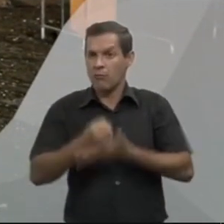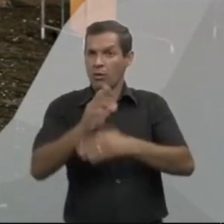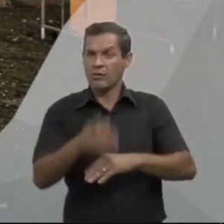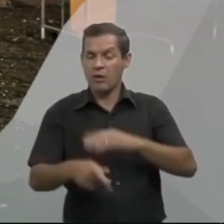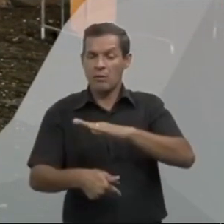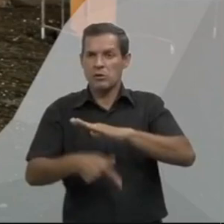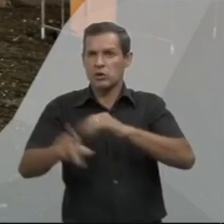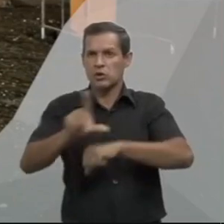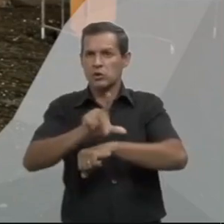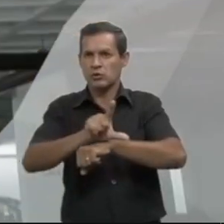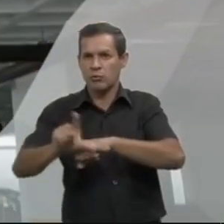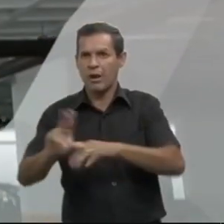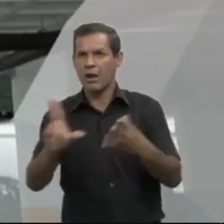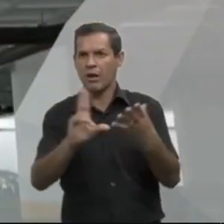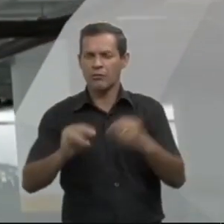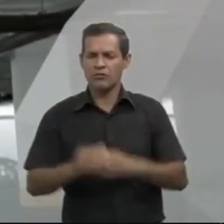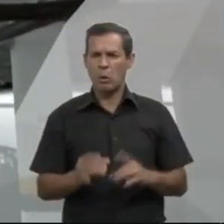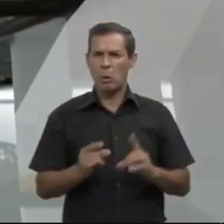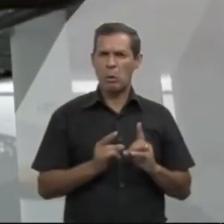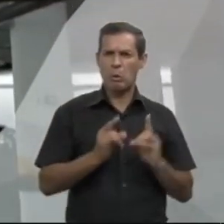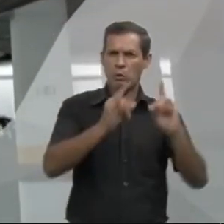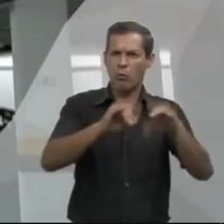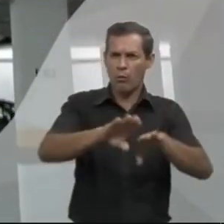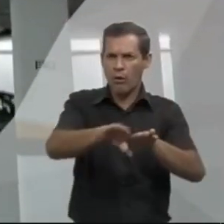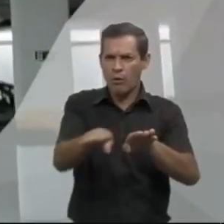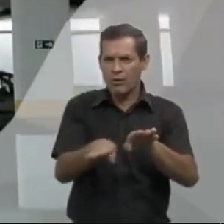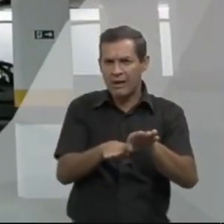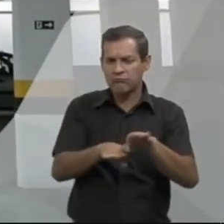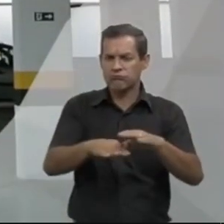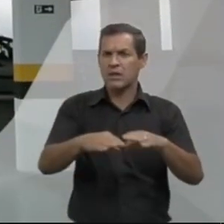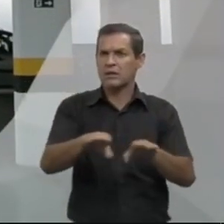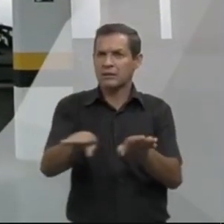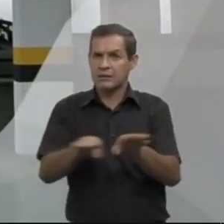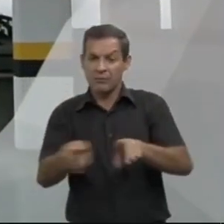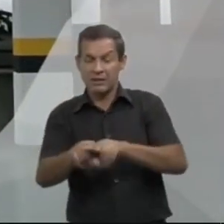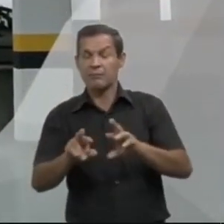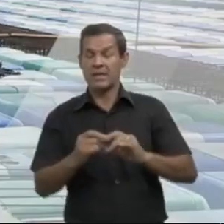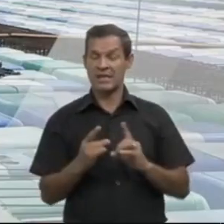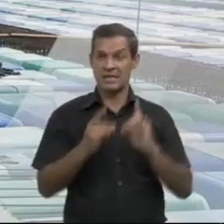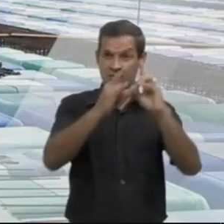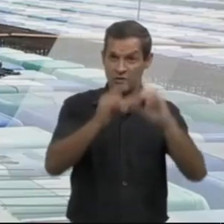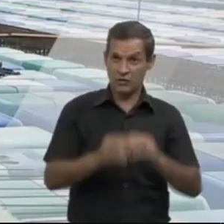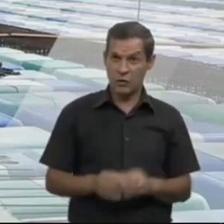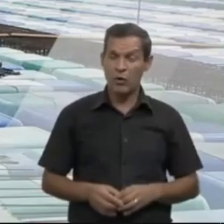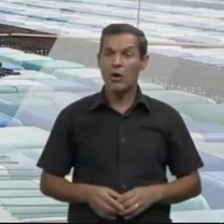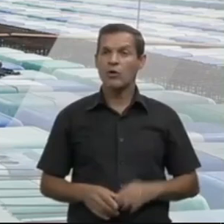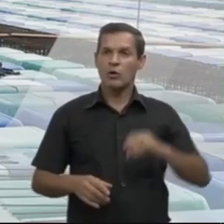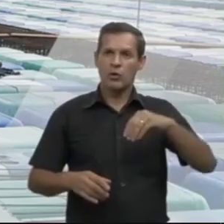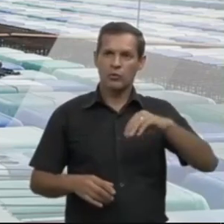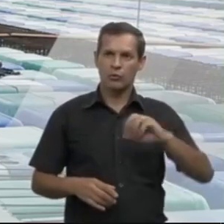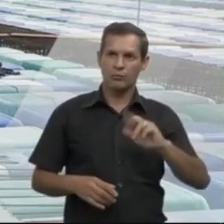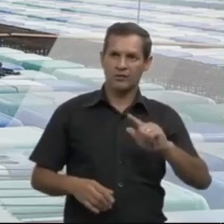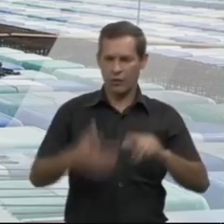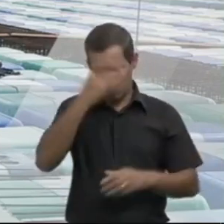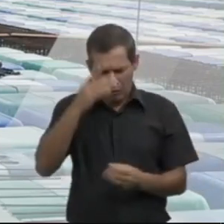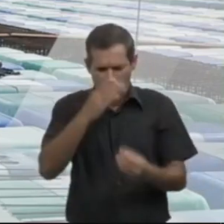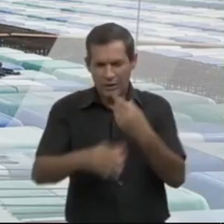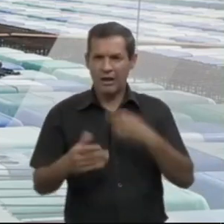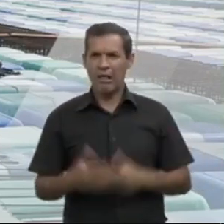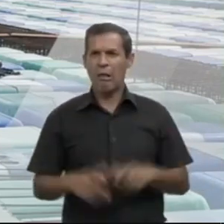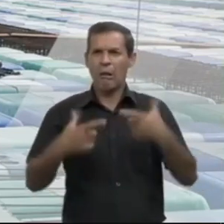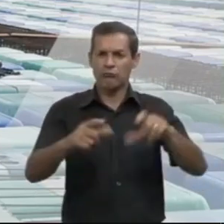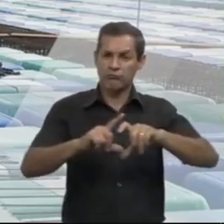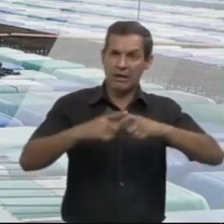pilar. Então ela é muito utilizada em edifícios garagens e estacionamentos, ou também em edifícios comerciais, porque o pessoal quer realmente criar esses